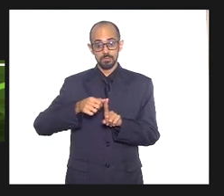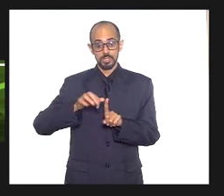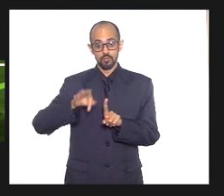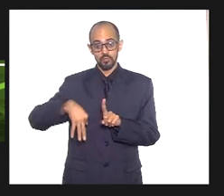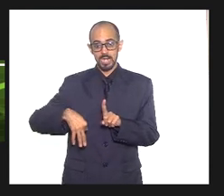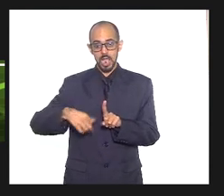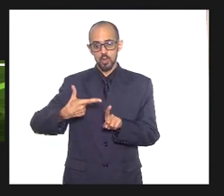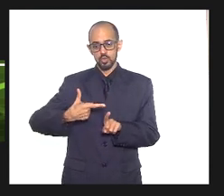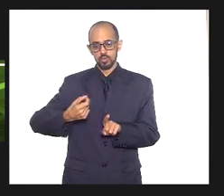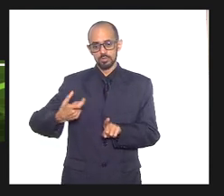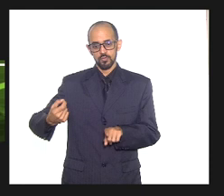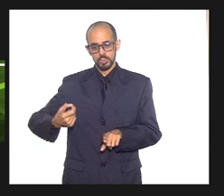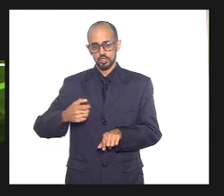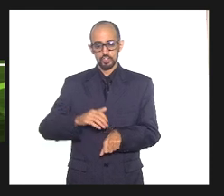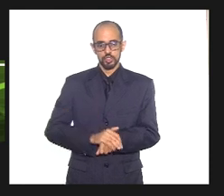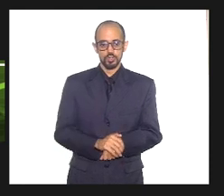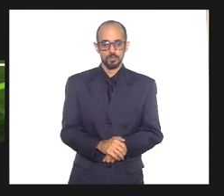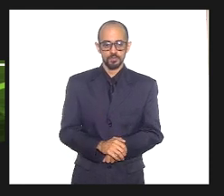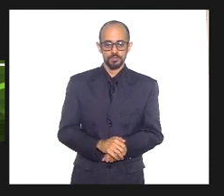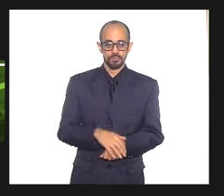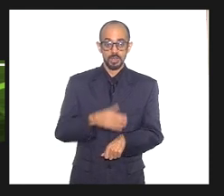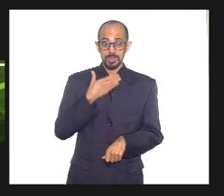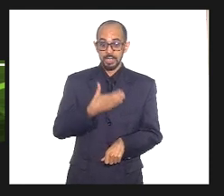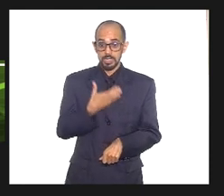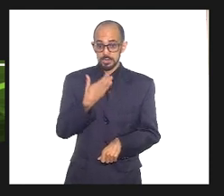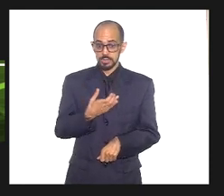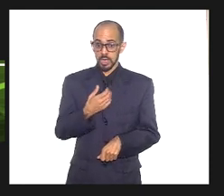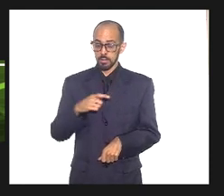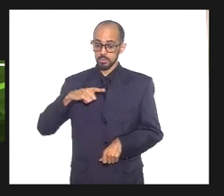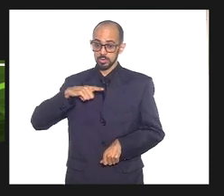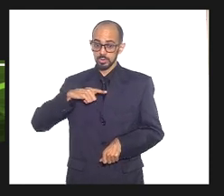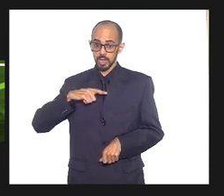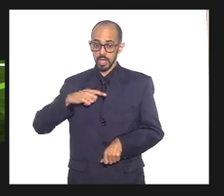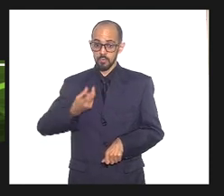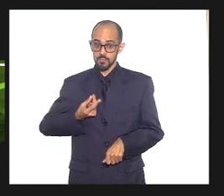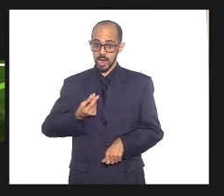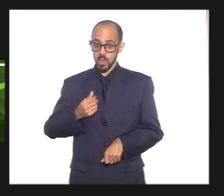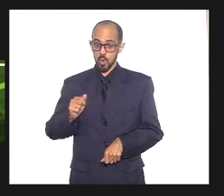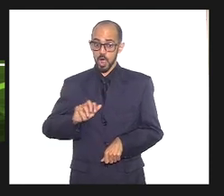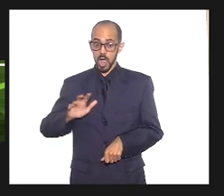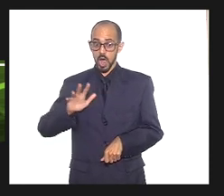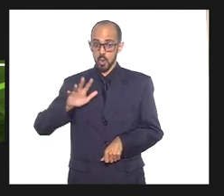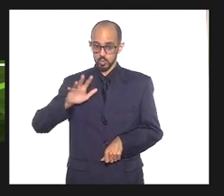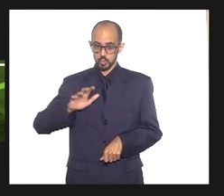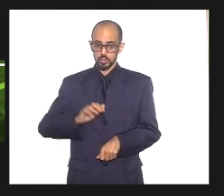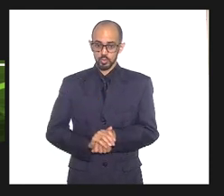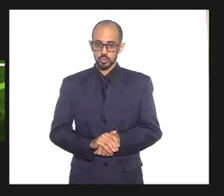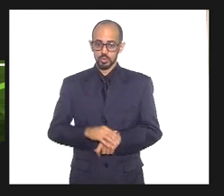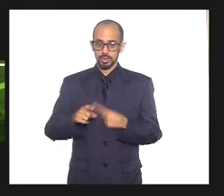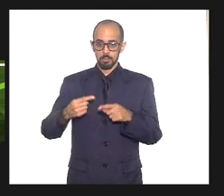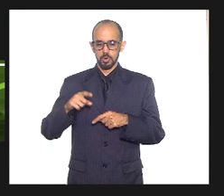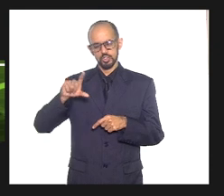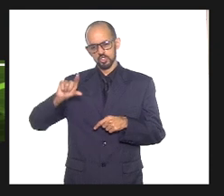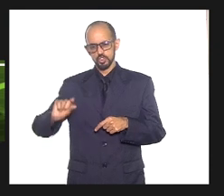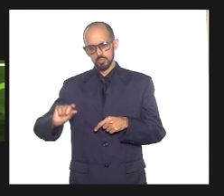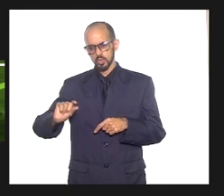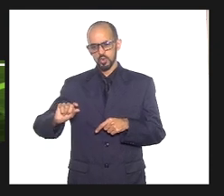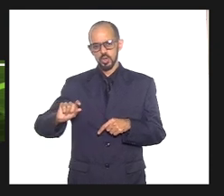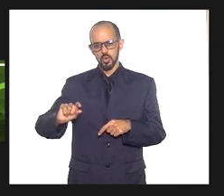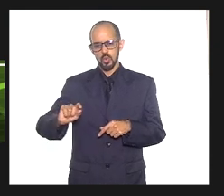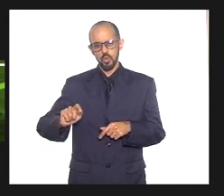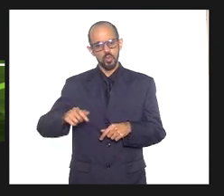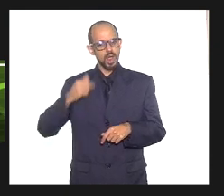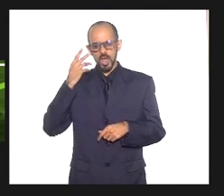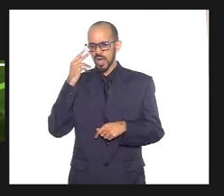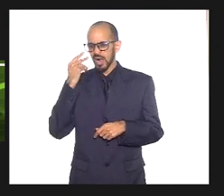atinge em dezembro um valor mais alto, tem uma pequena queda, normalmente